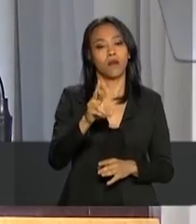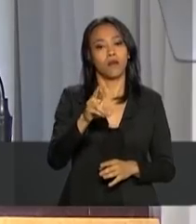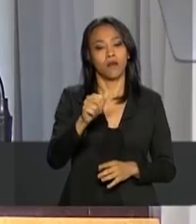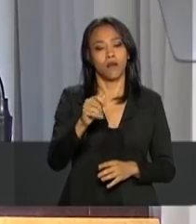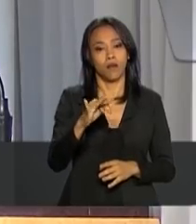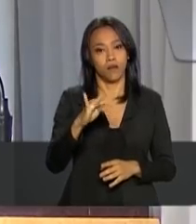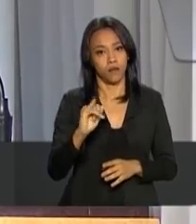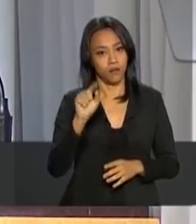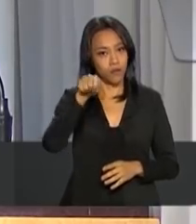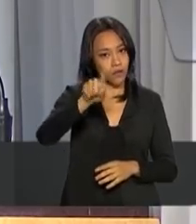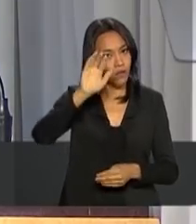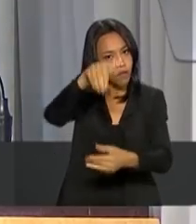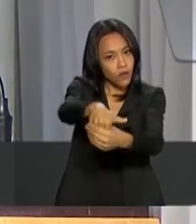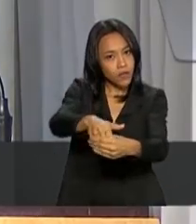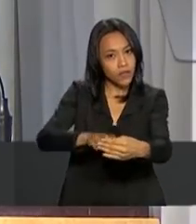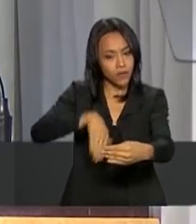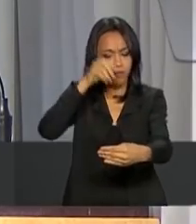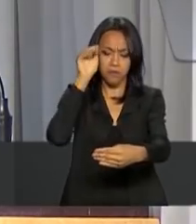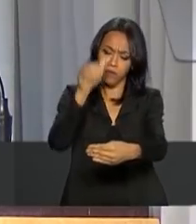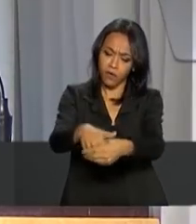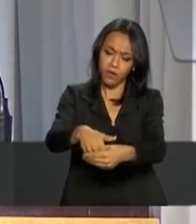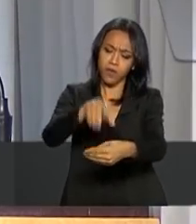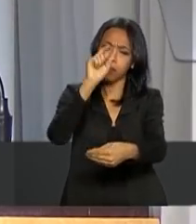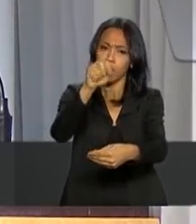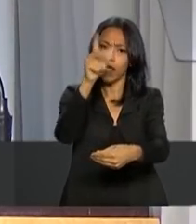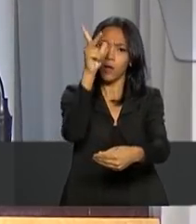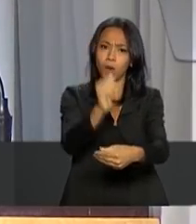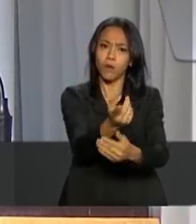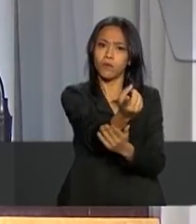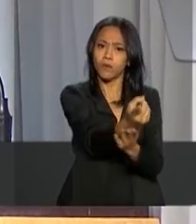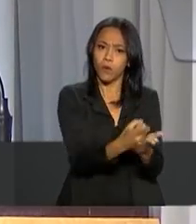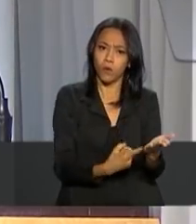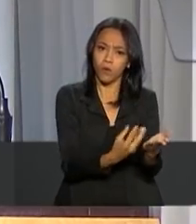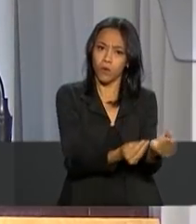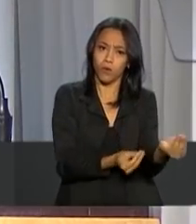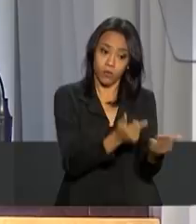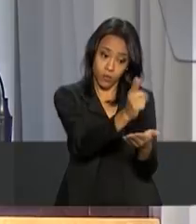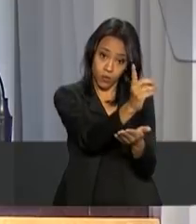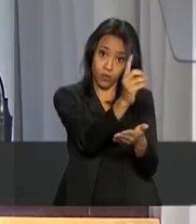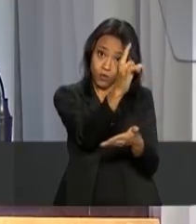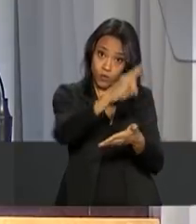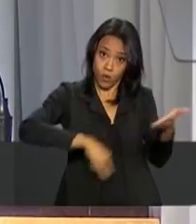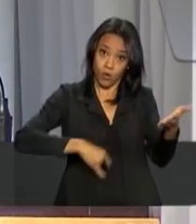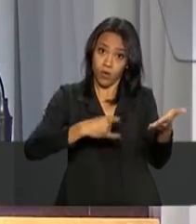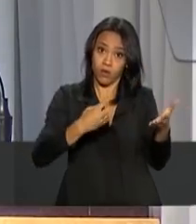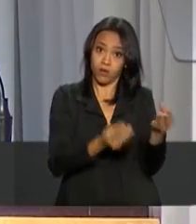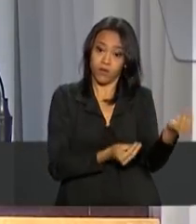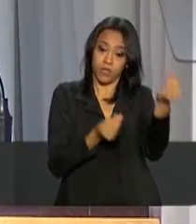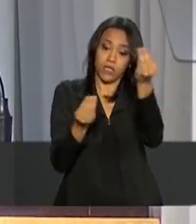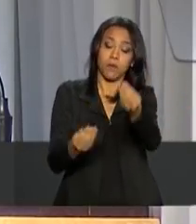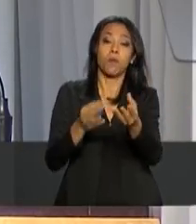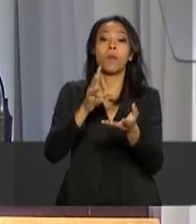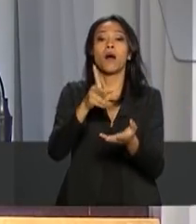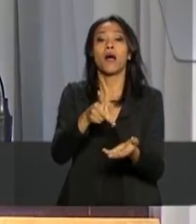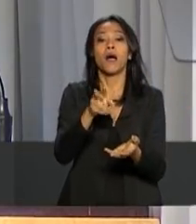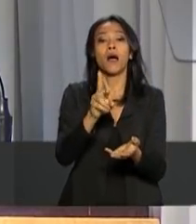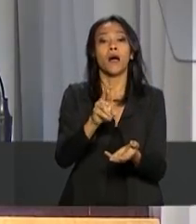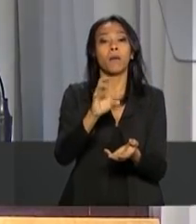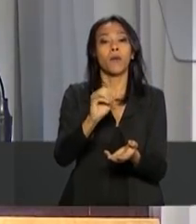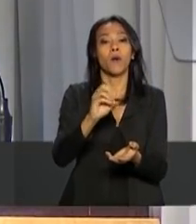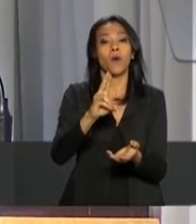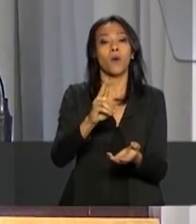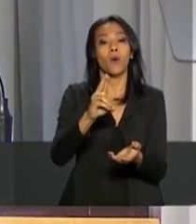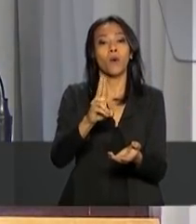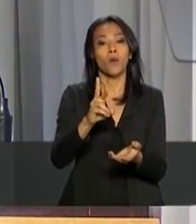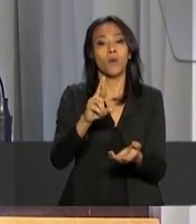uma procuração que você dá a alguém. Você tem a capacidade de exercer esta soberania, né? Esta capacidade de dizer: olha, eu quero